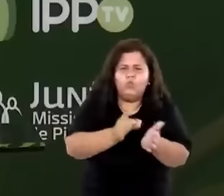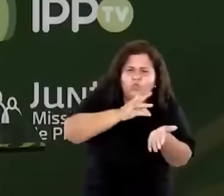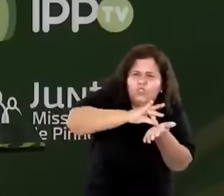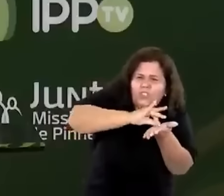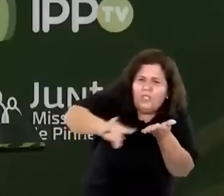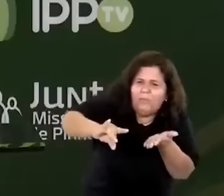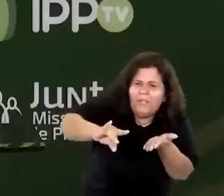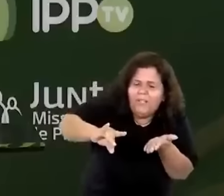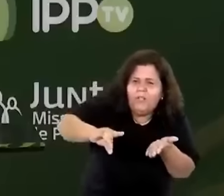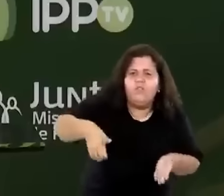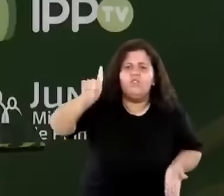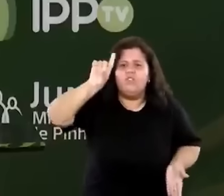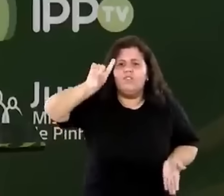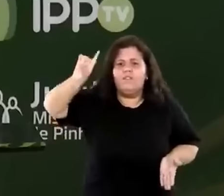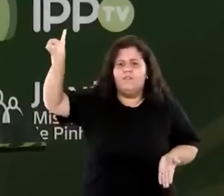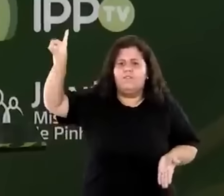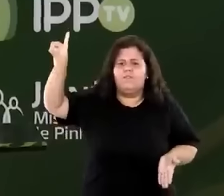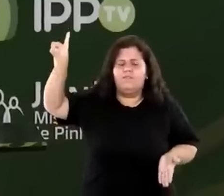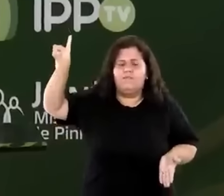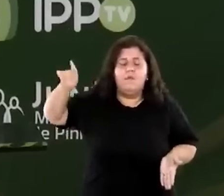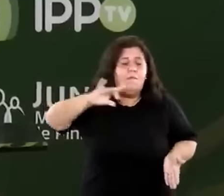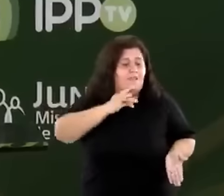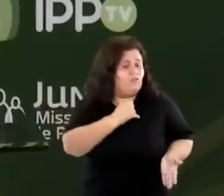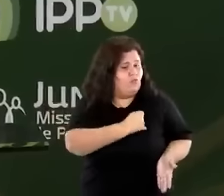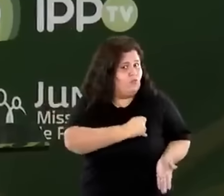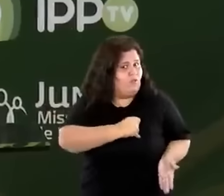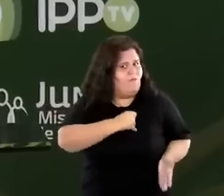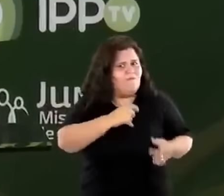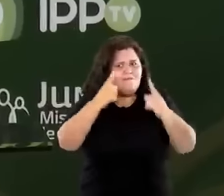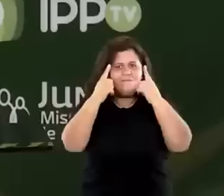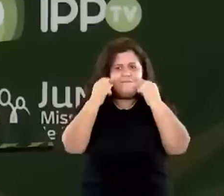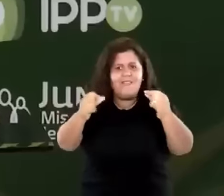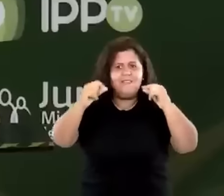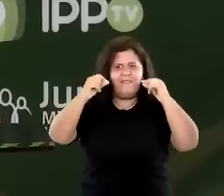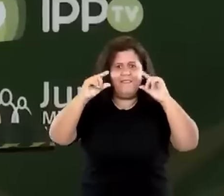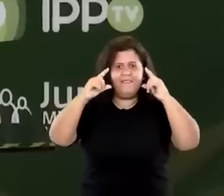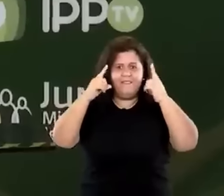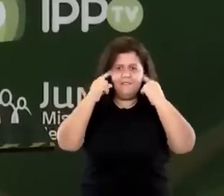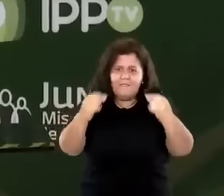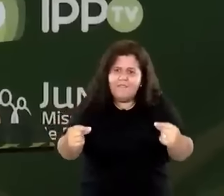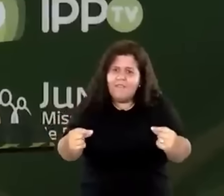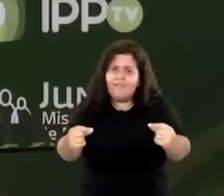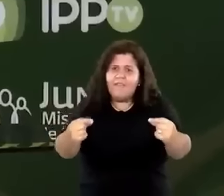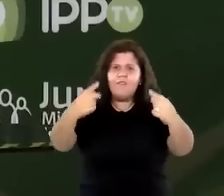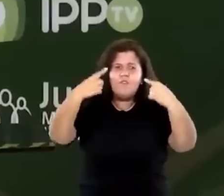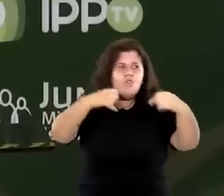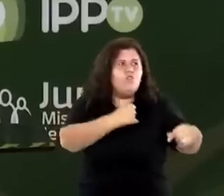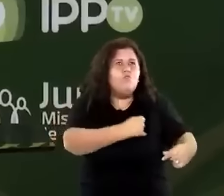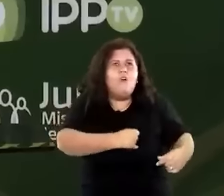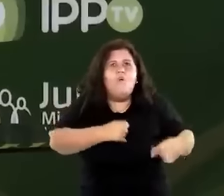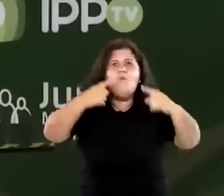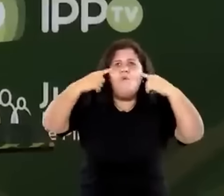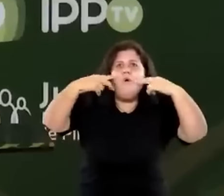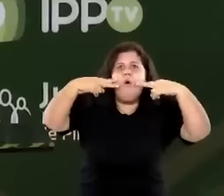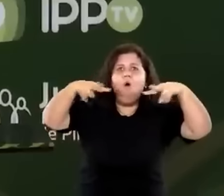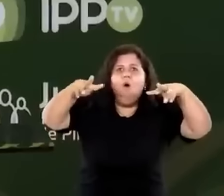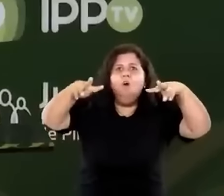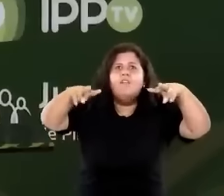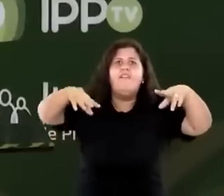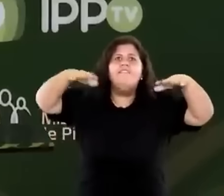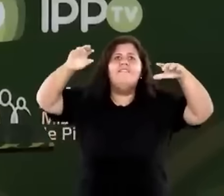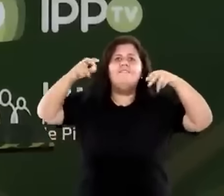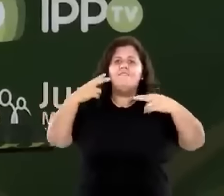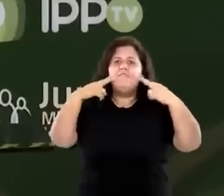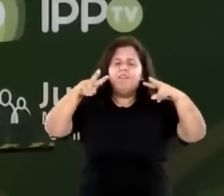acontecer é necessário que João veja Deus está sentado no trono as rédias da história estão em